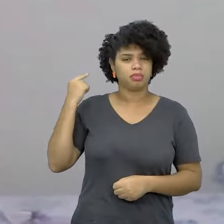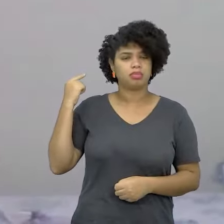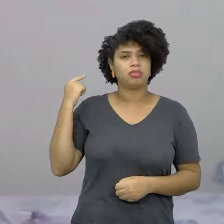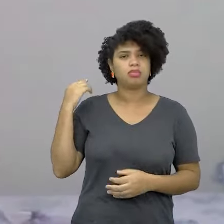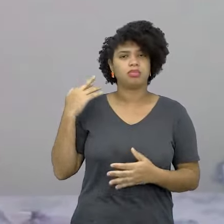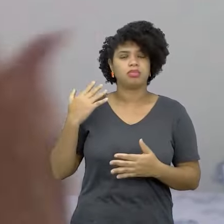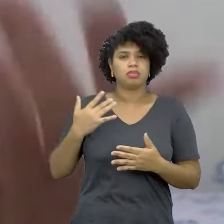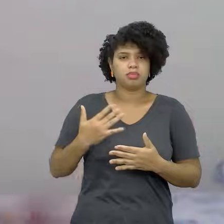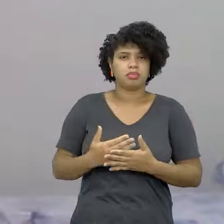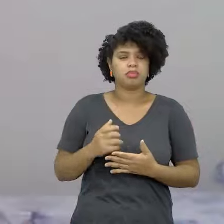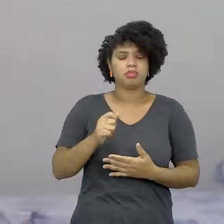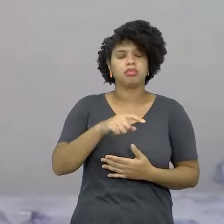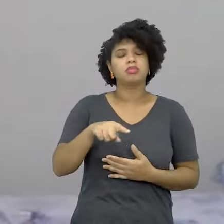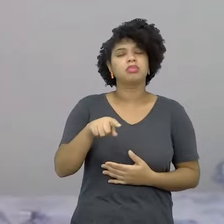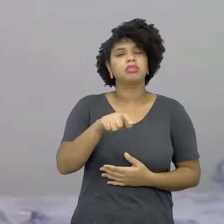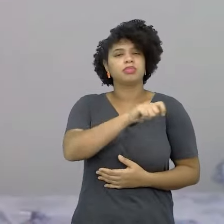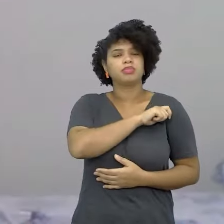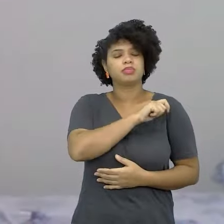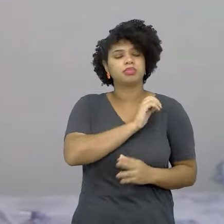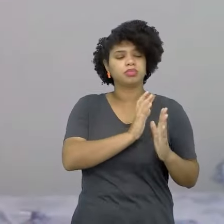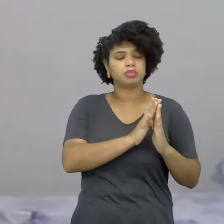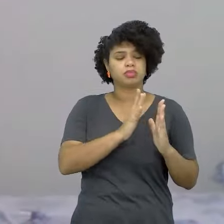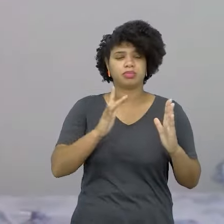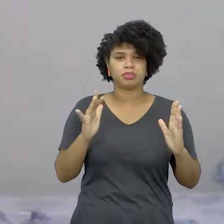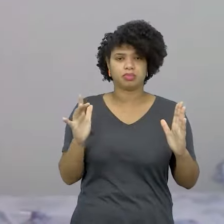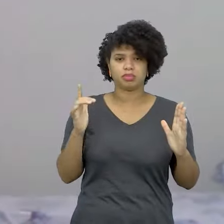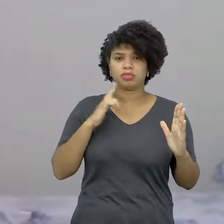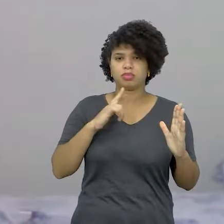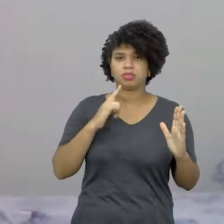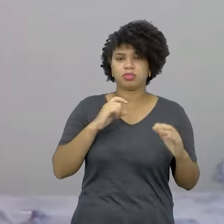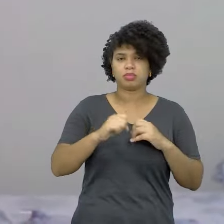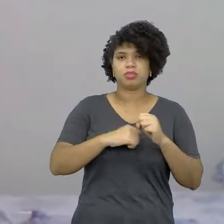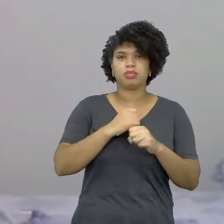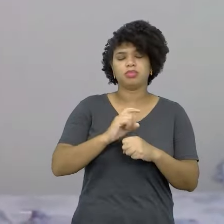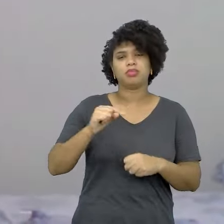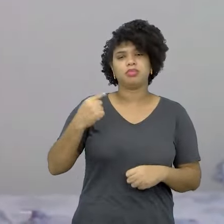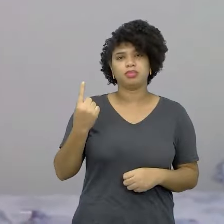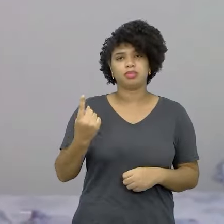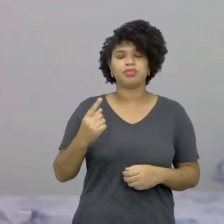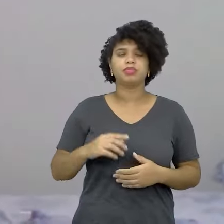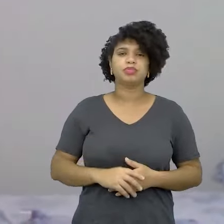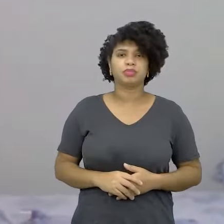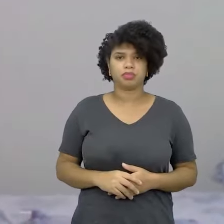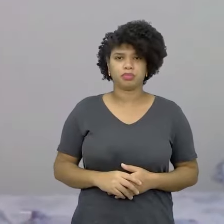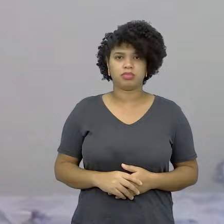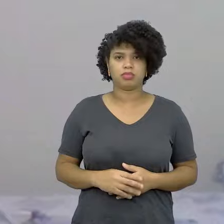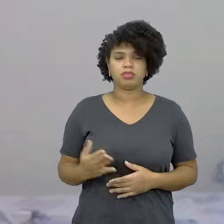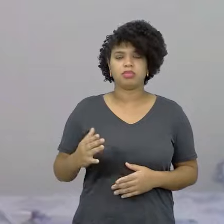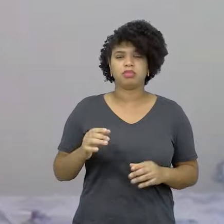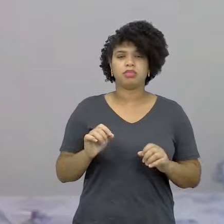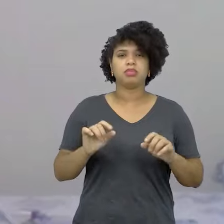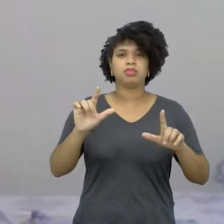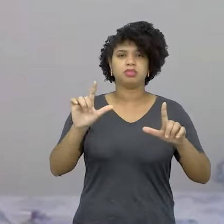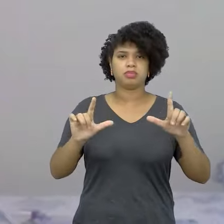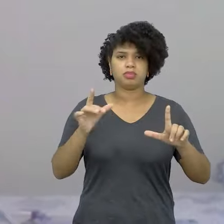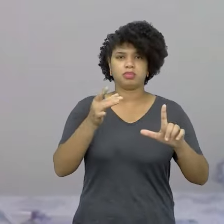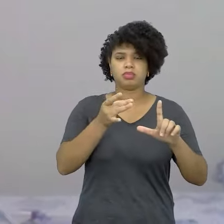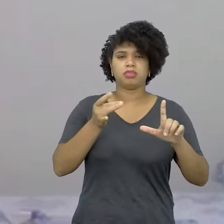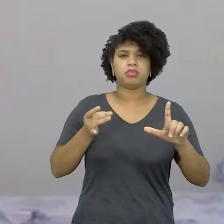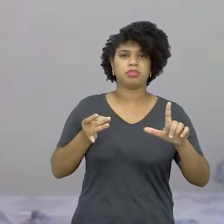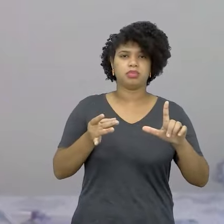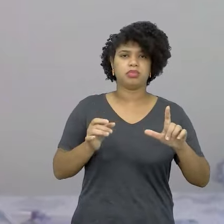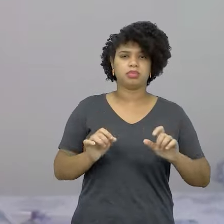condições para seguirem sua trajetória para o ano seguinte. Eu vou compartilhar com vocês a